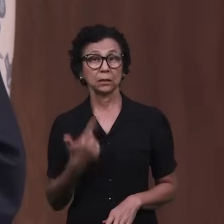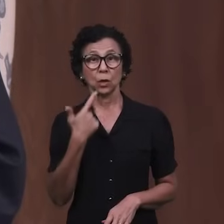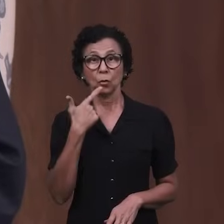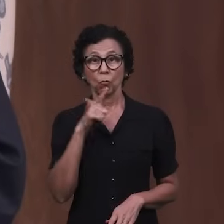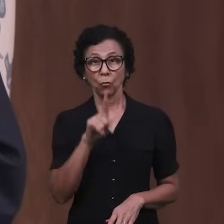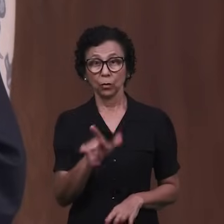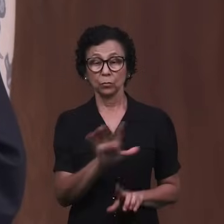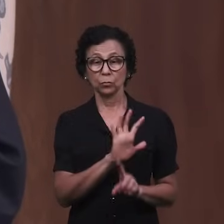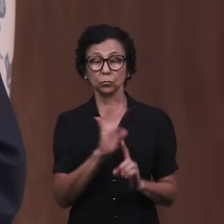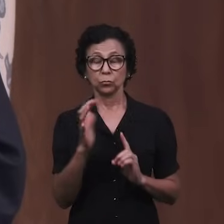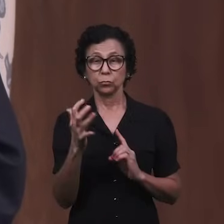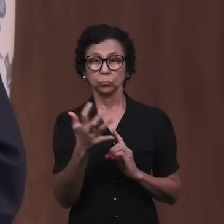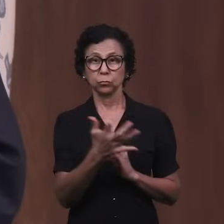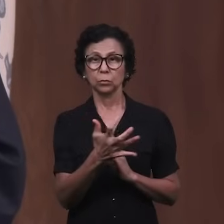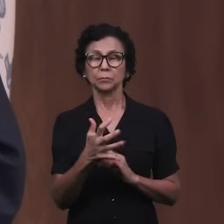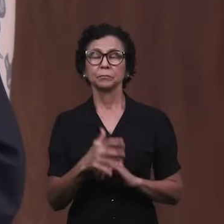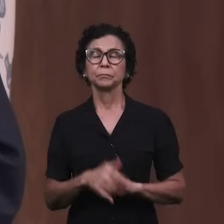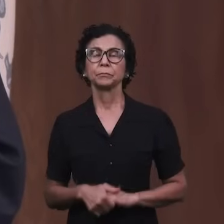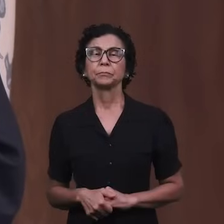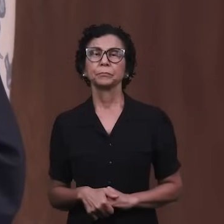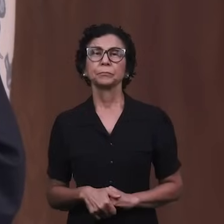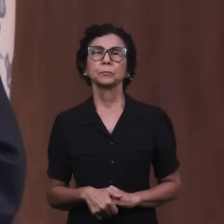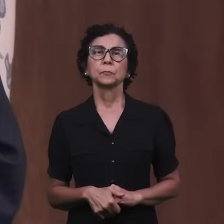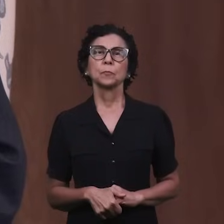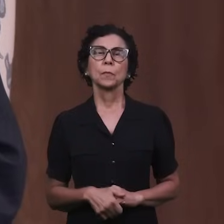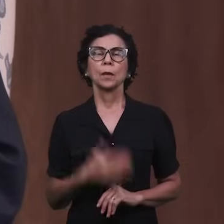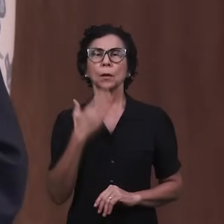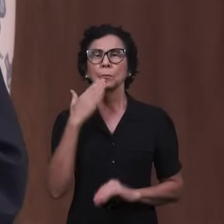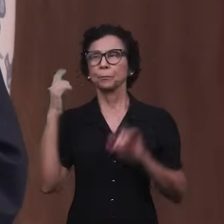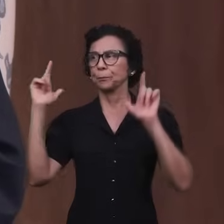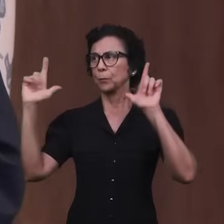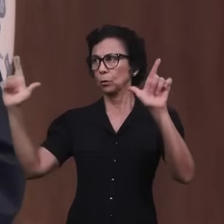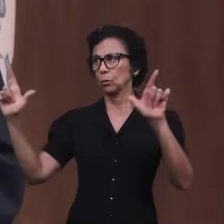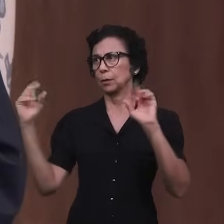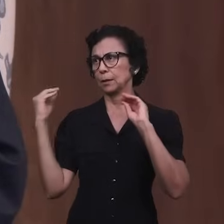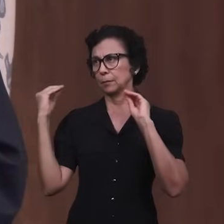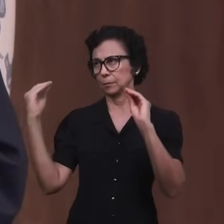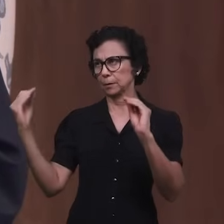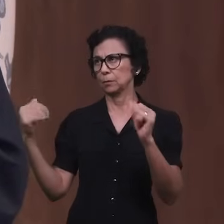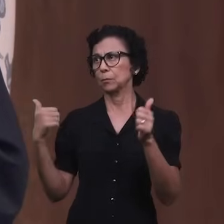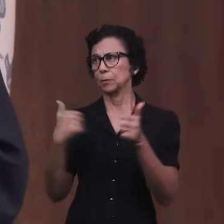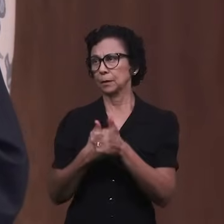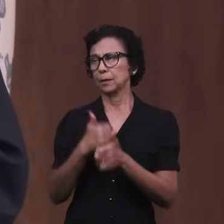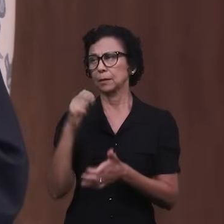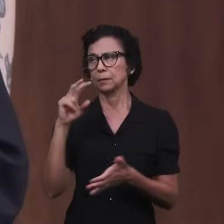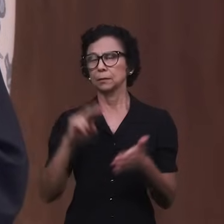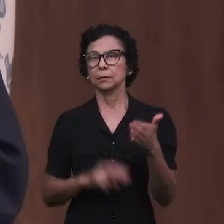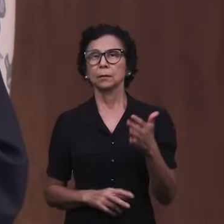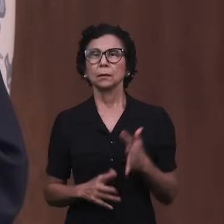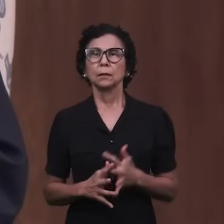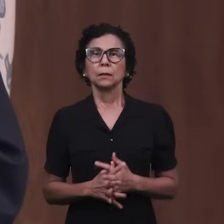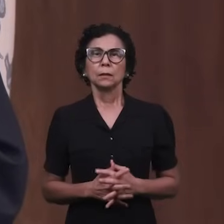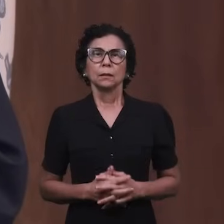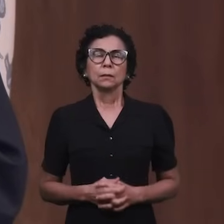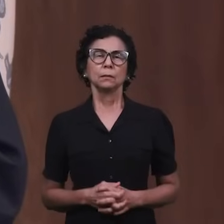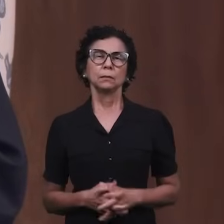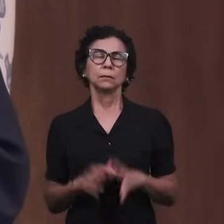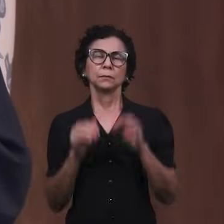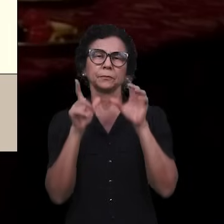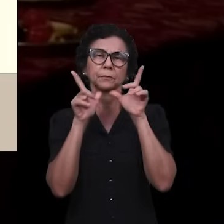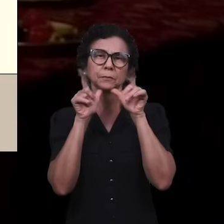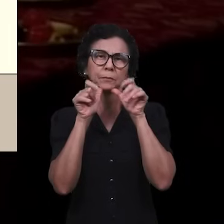Tornou-se uma das línguas mais influentes do Antigo Oriente Médio. Vou pedir para colocar um quadro e vou acompanhar o quadro